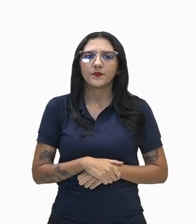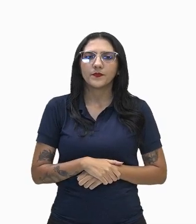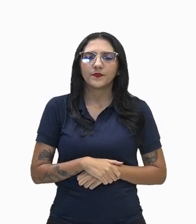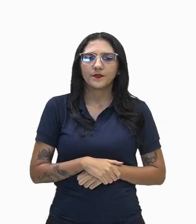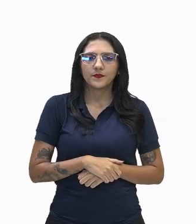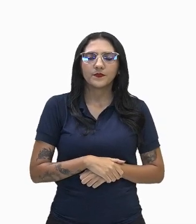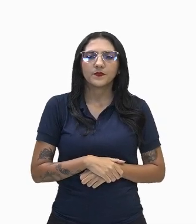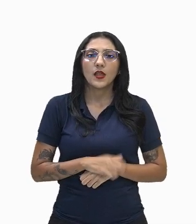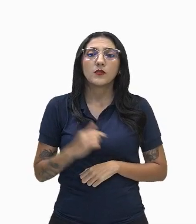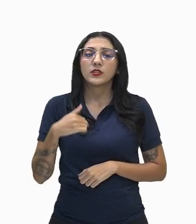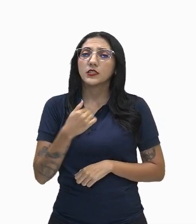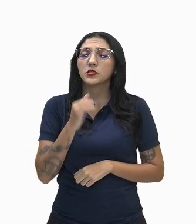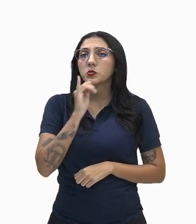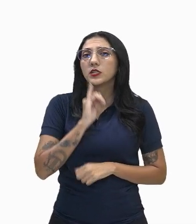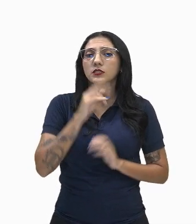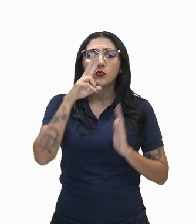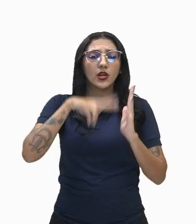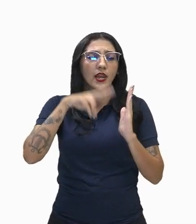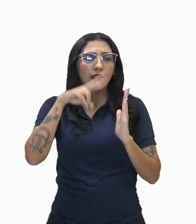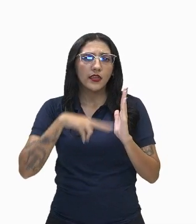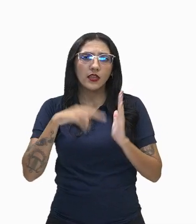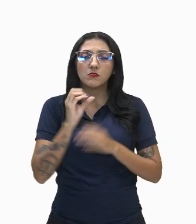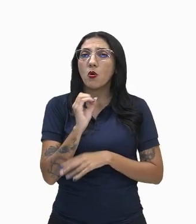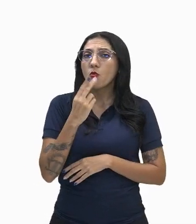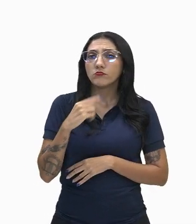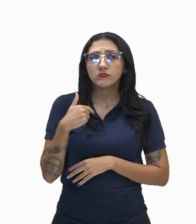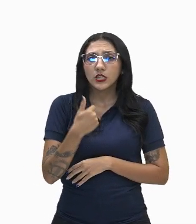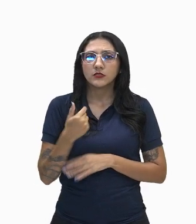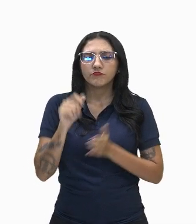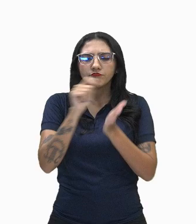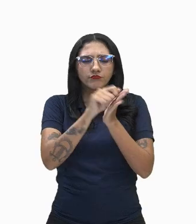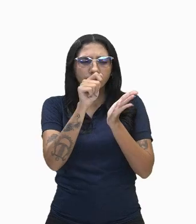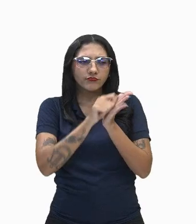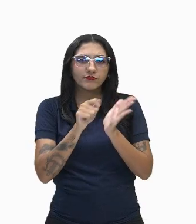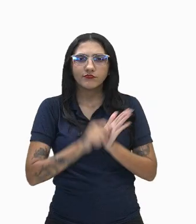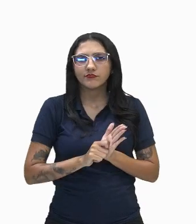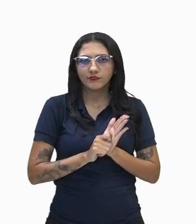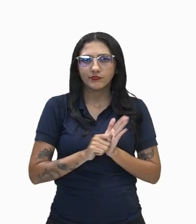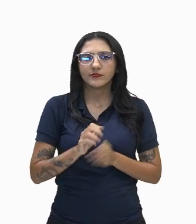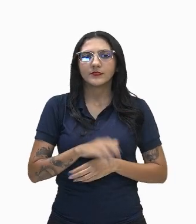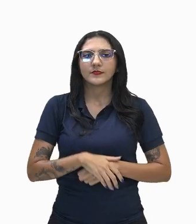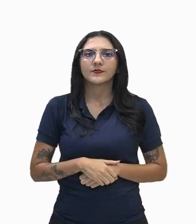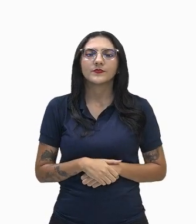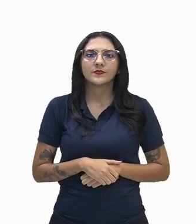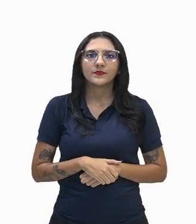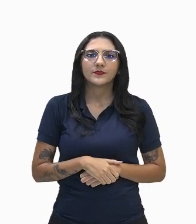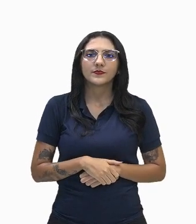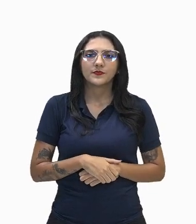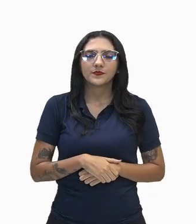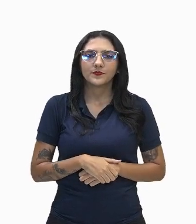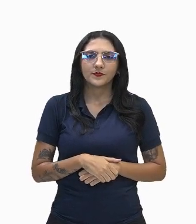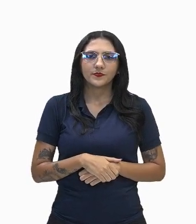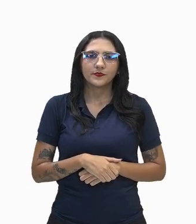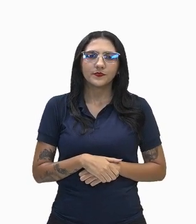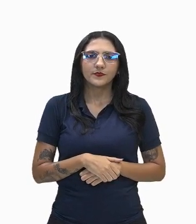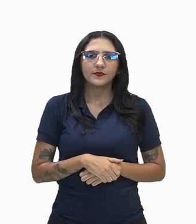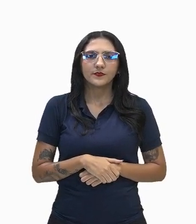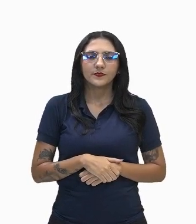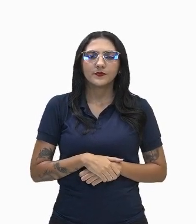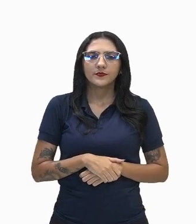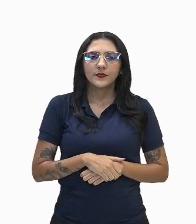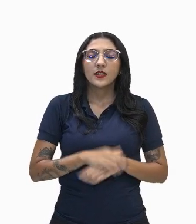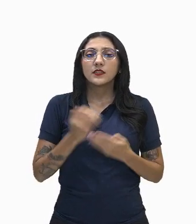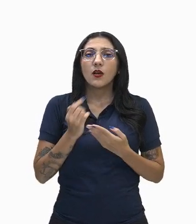ao que nós estamos lendo ou escrevendo, certo? Então, os gêneros textuais, eles